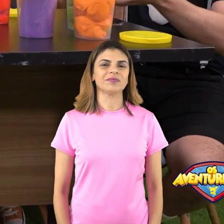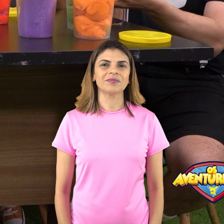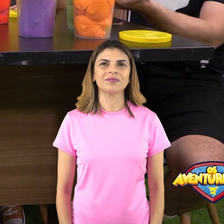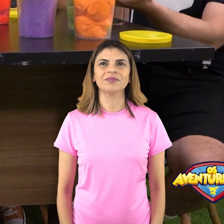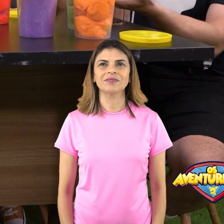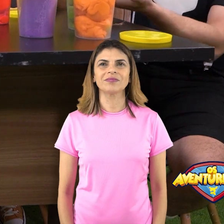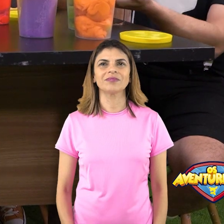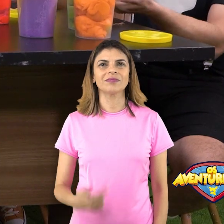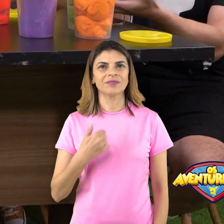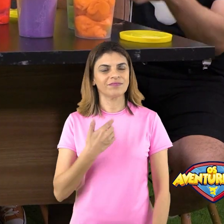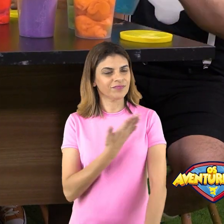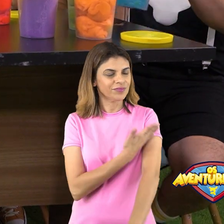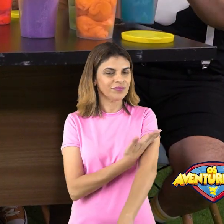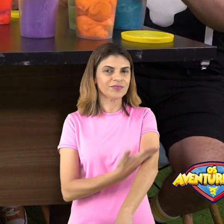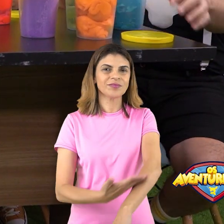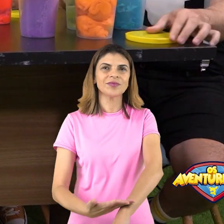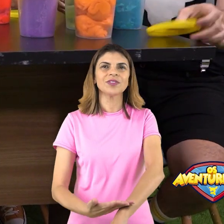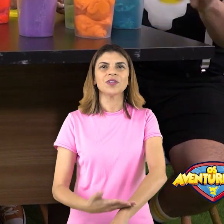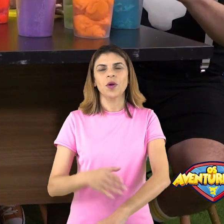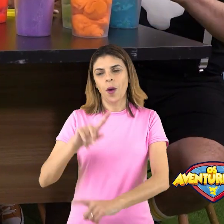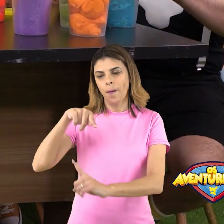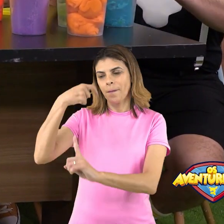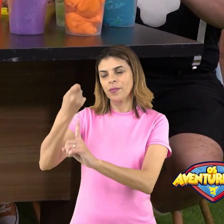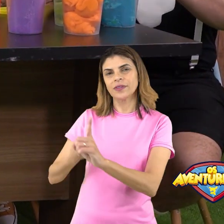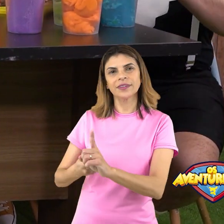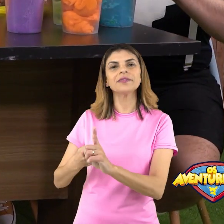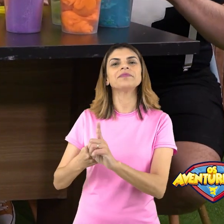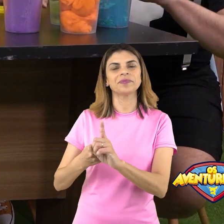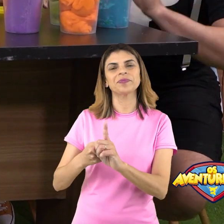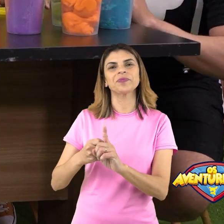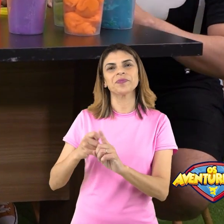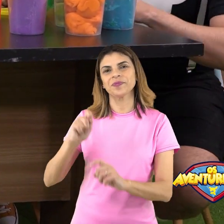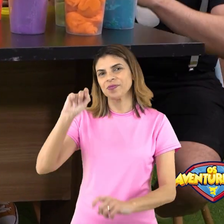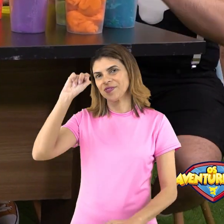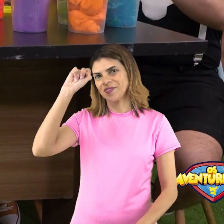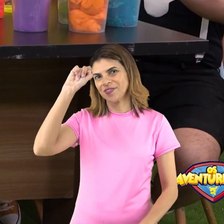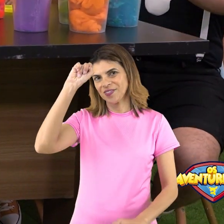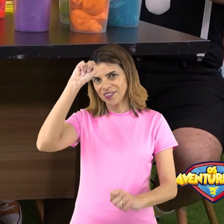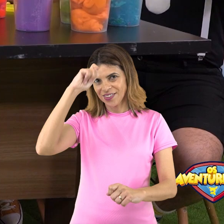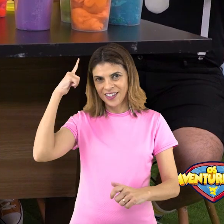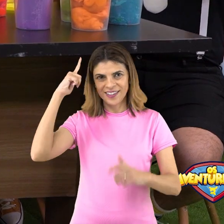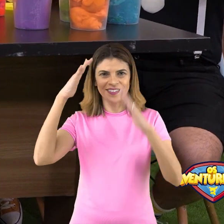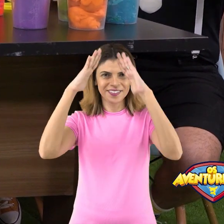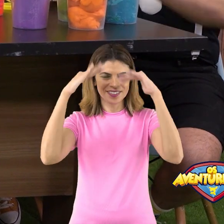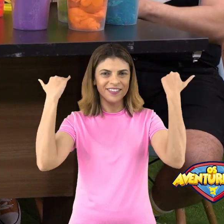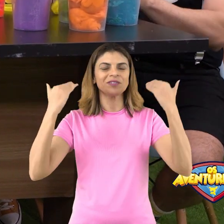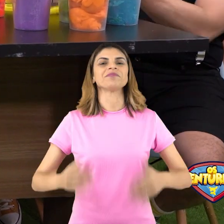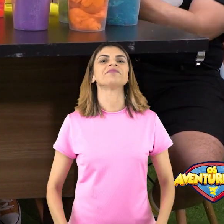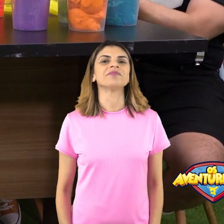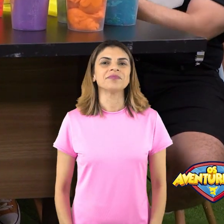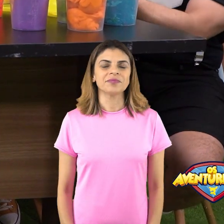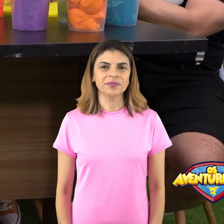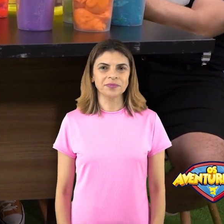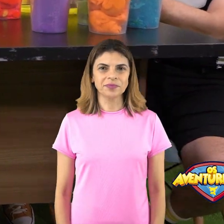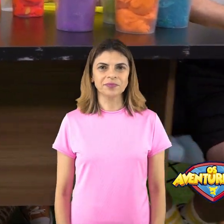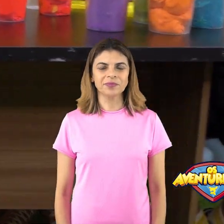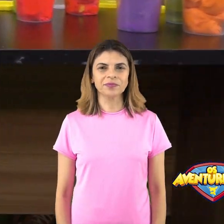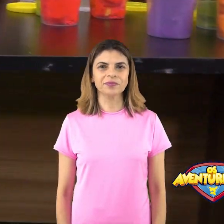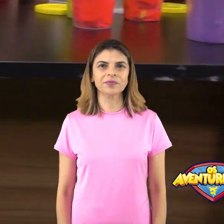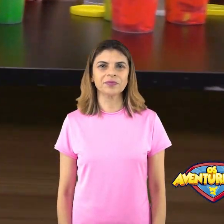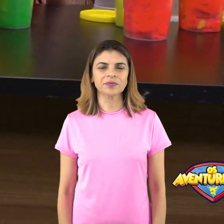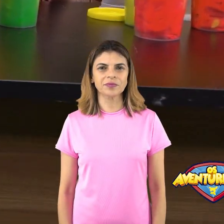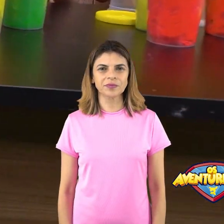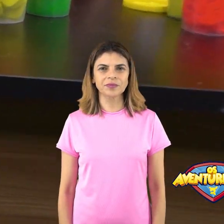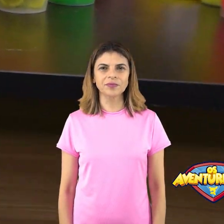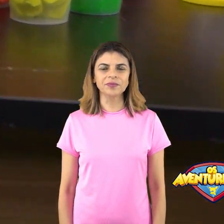Eu vou usar o branco em homenagem ao Leonardo. Vai, começa a fazer. Olha... Olha que delícia isso aqui, ó. Isso aqui